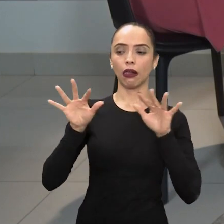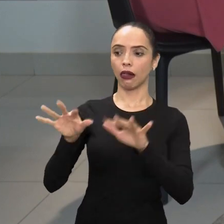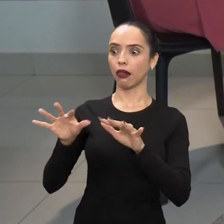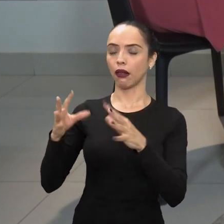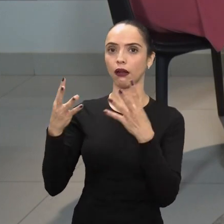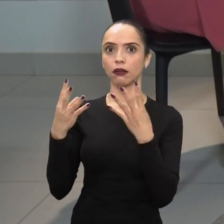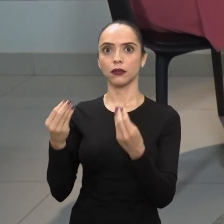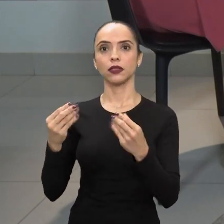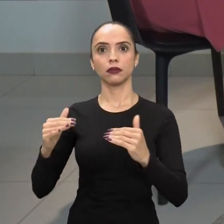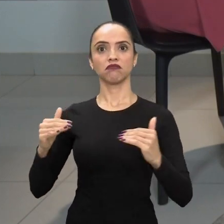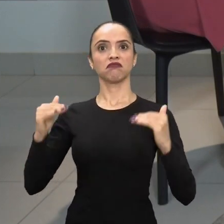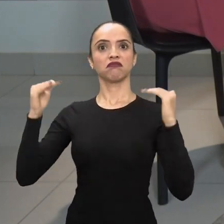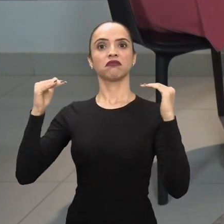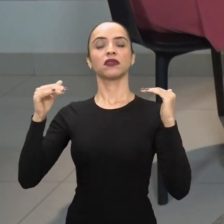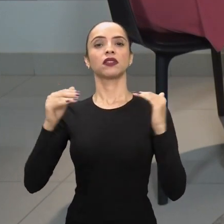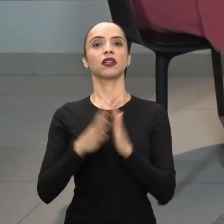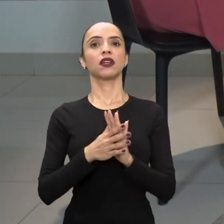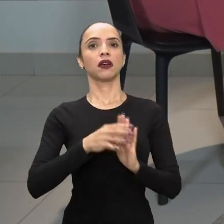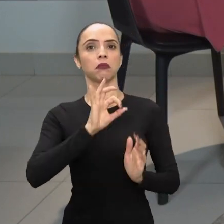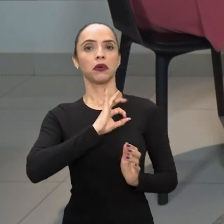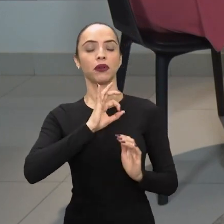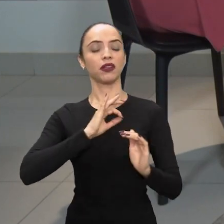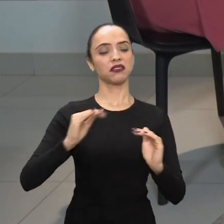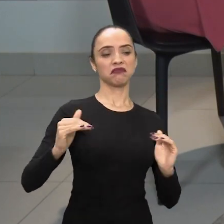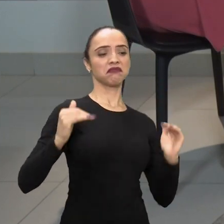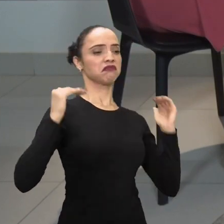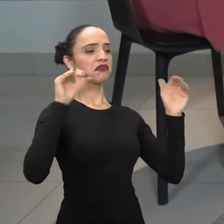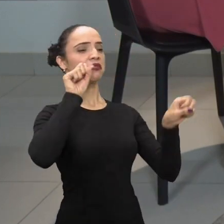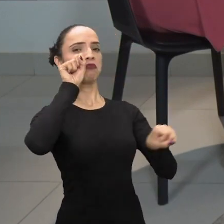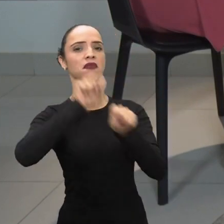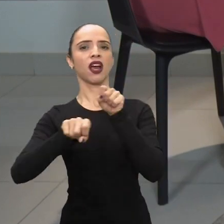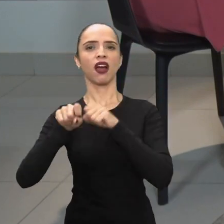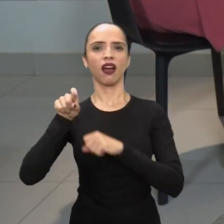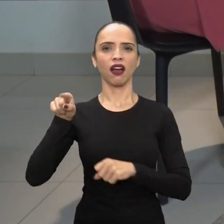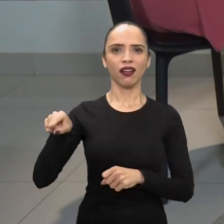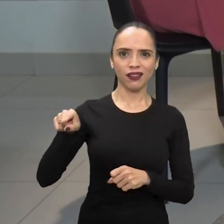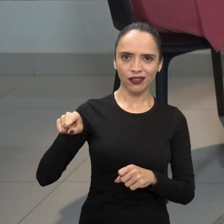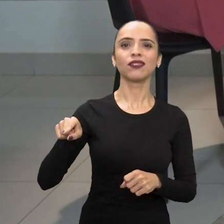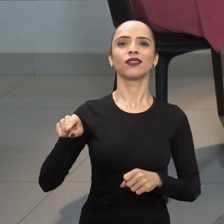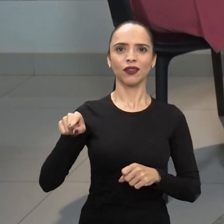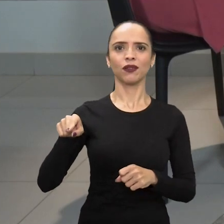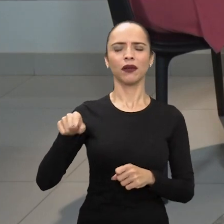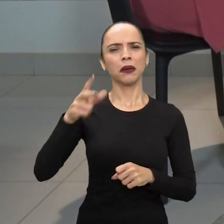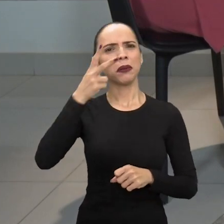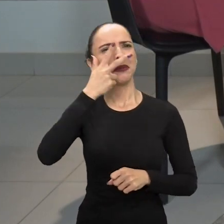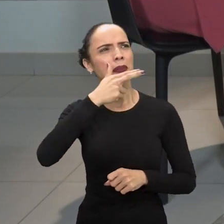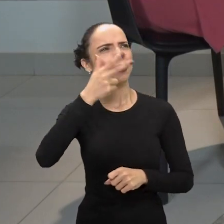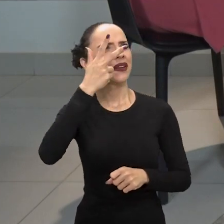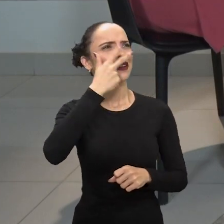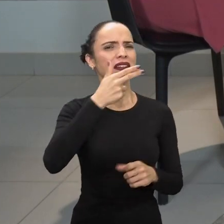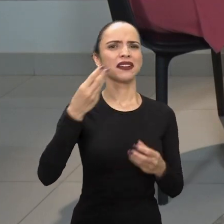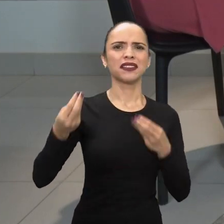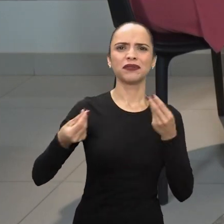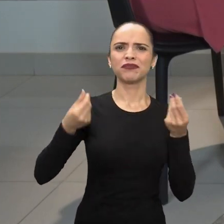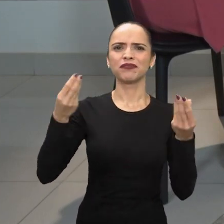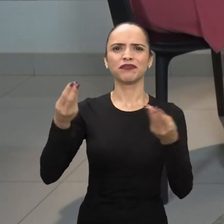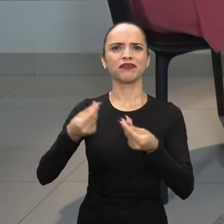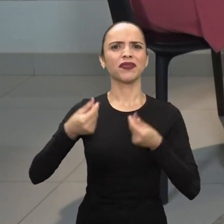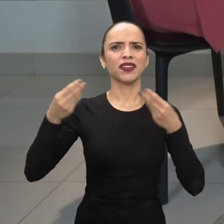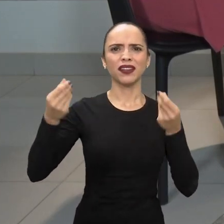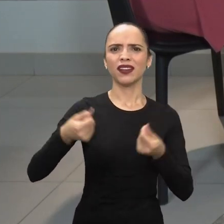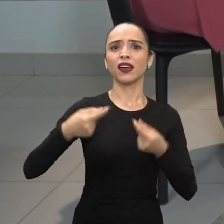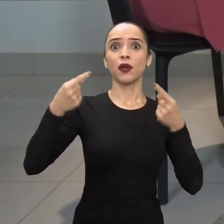regozijo daquela execução né Faz até de certa forma o que é contrário a nós um culto né